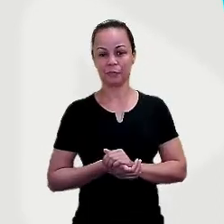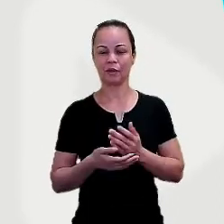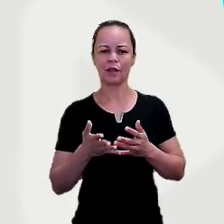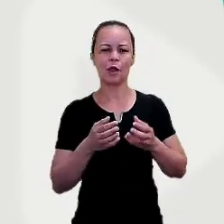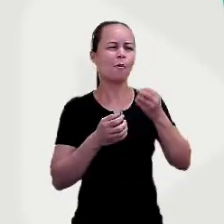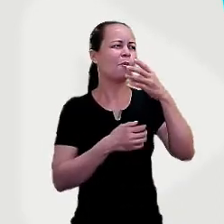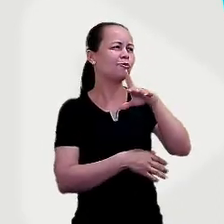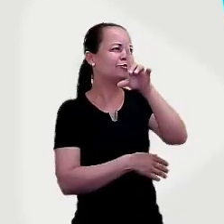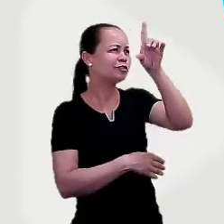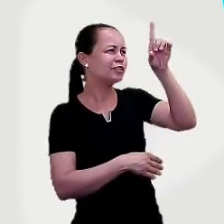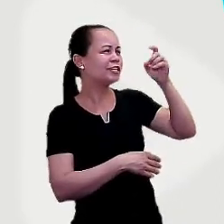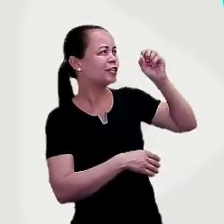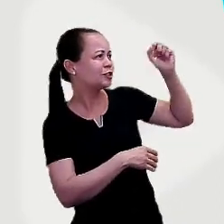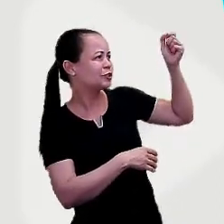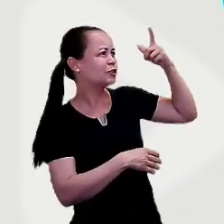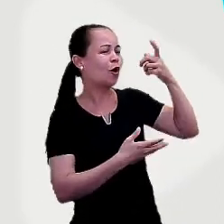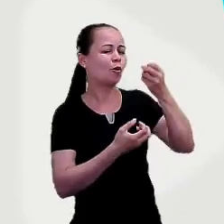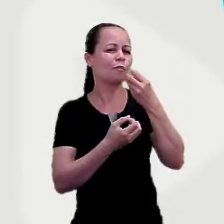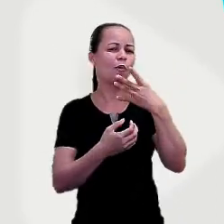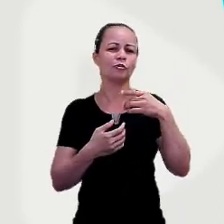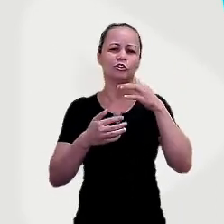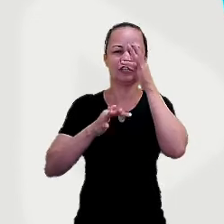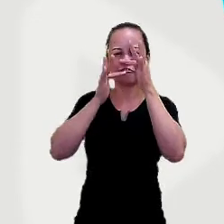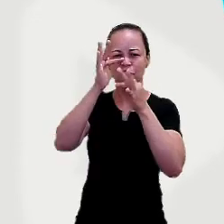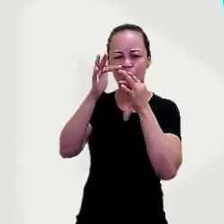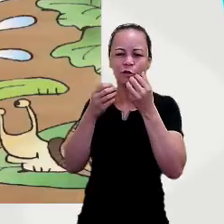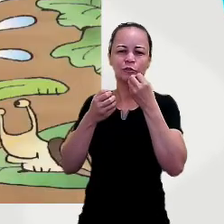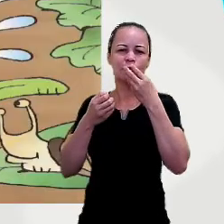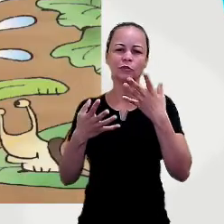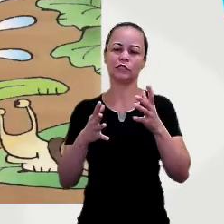dia, flores! Bom dia, todas as cores!